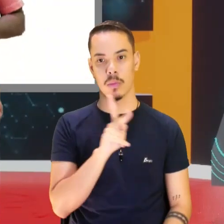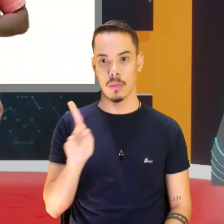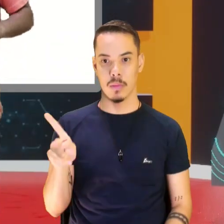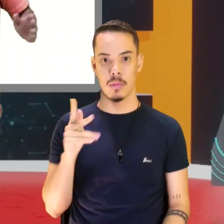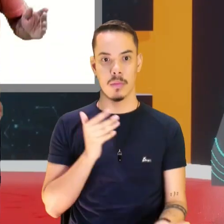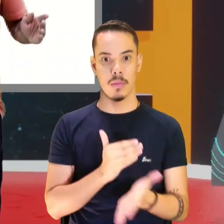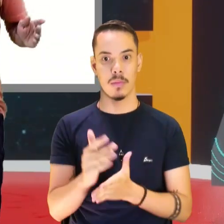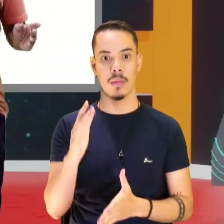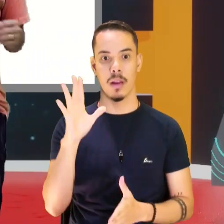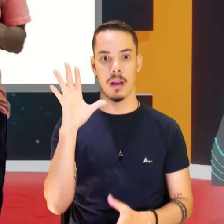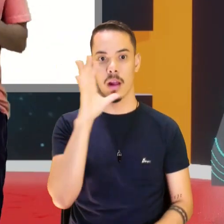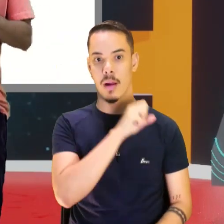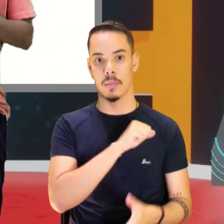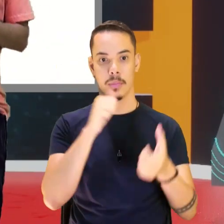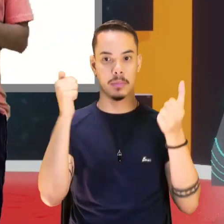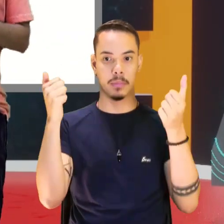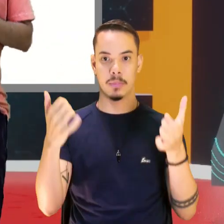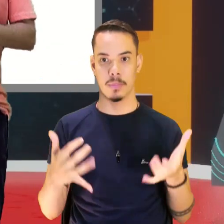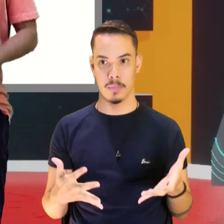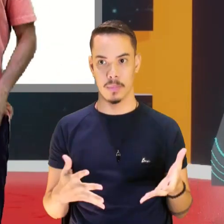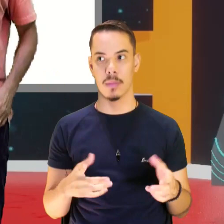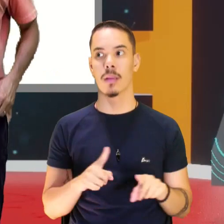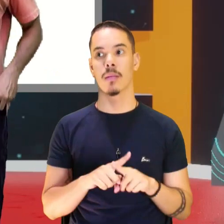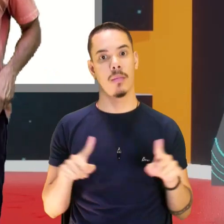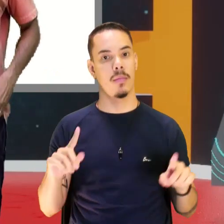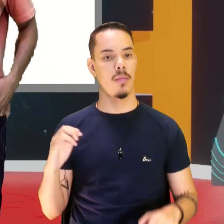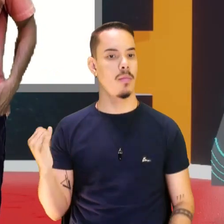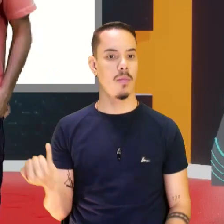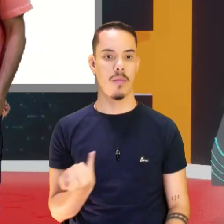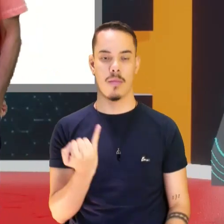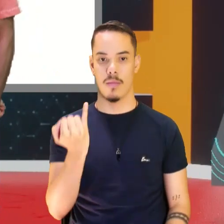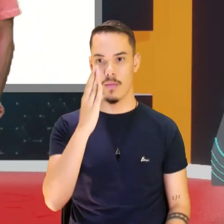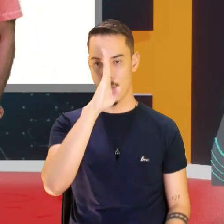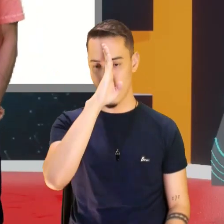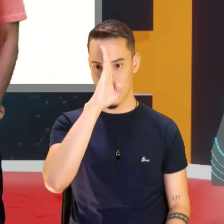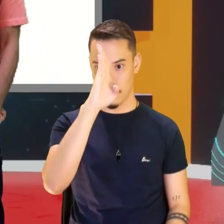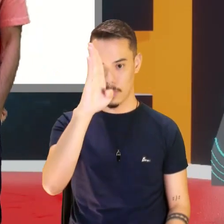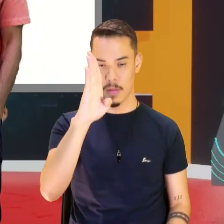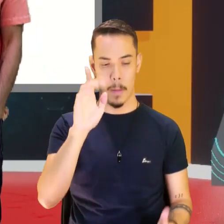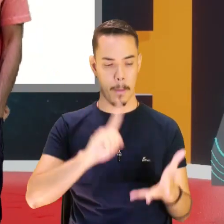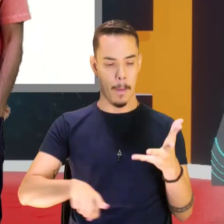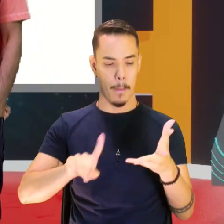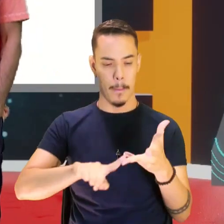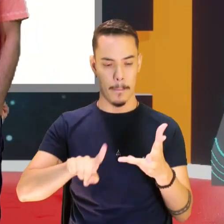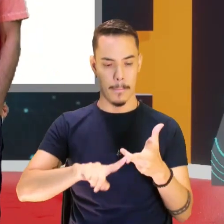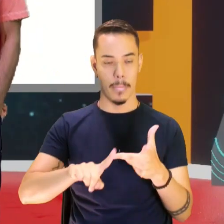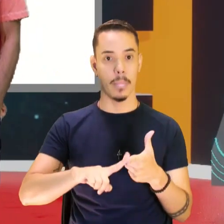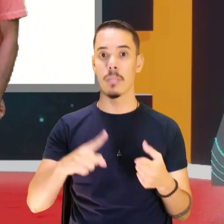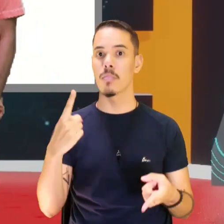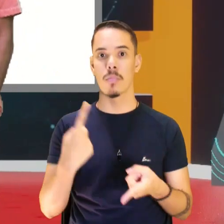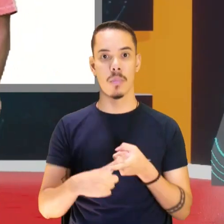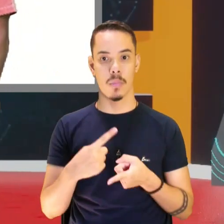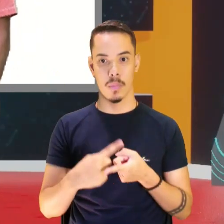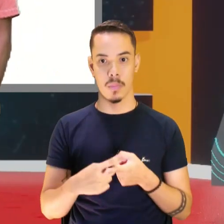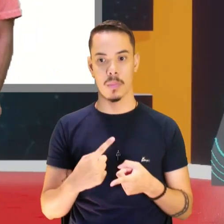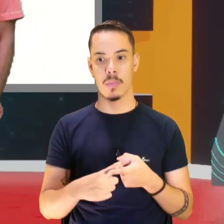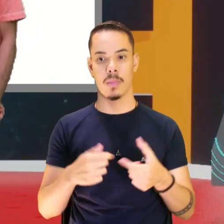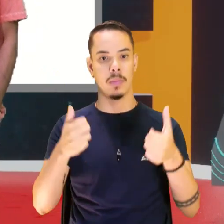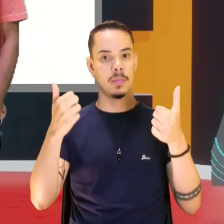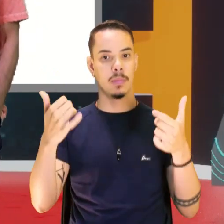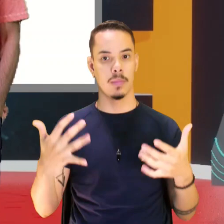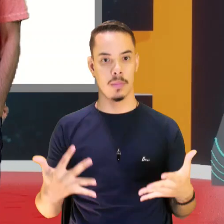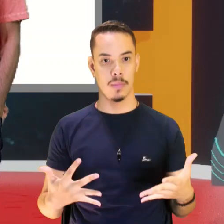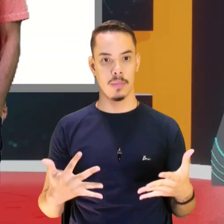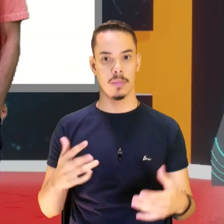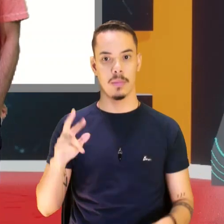passam rapidinho por ele, mas ele é muito importante, ele é fundamental para um monte de coisa, porque ele trabalha com a